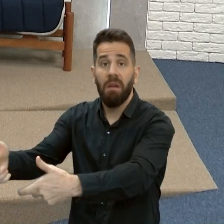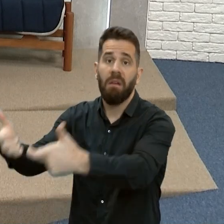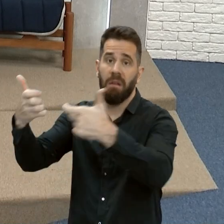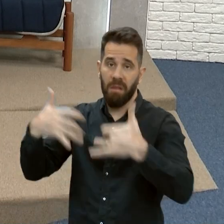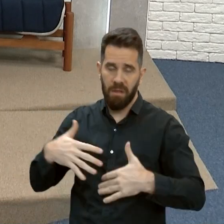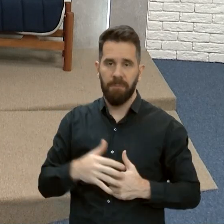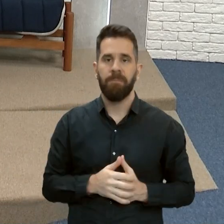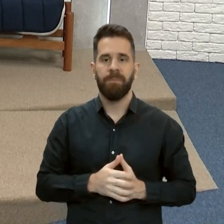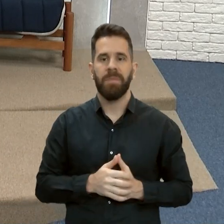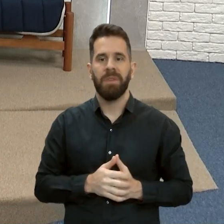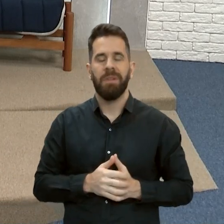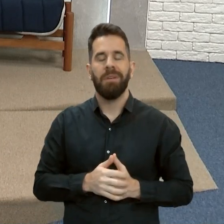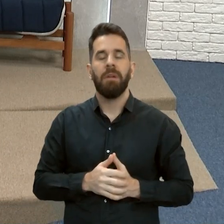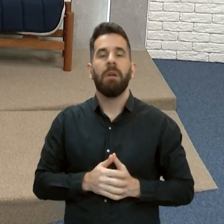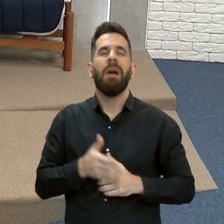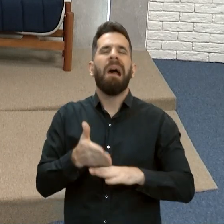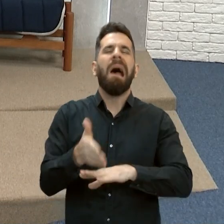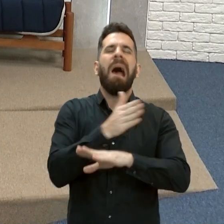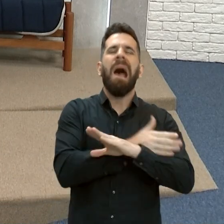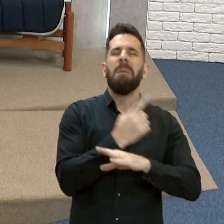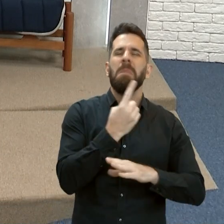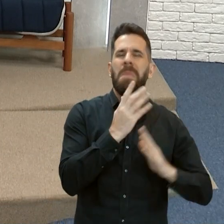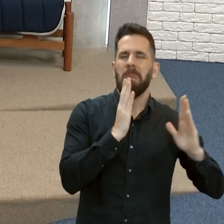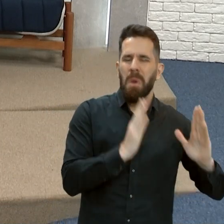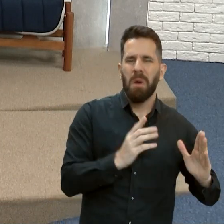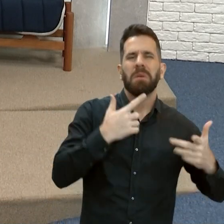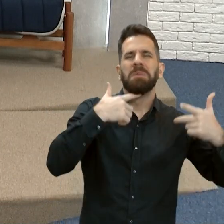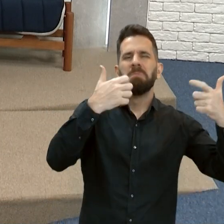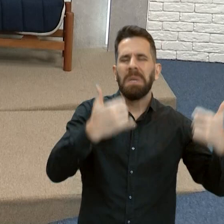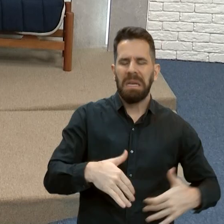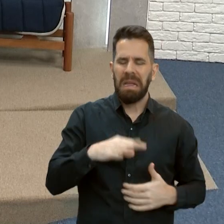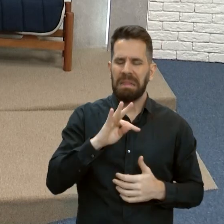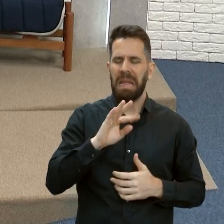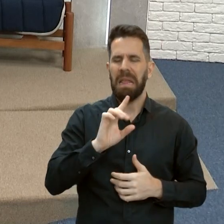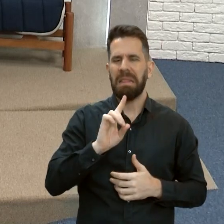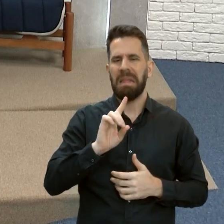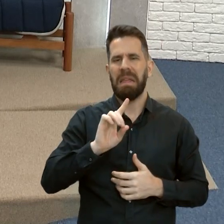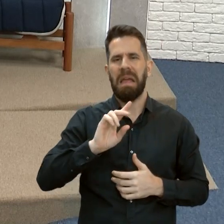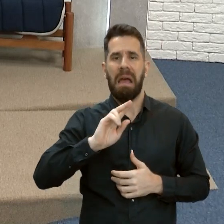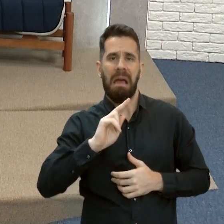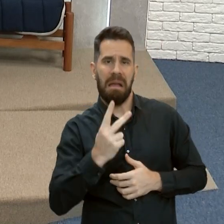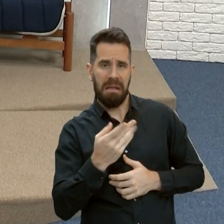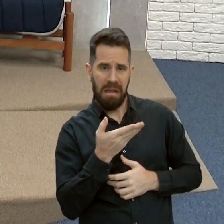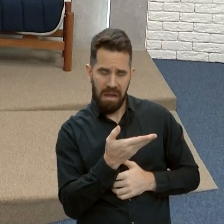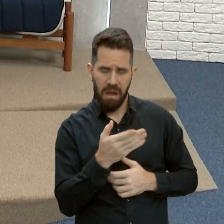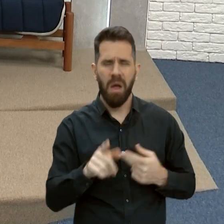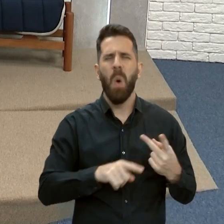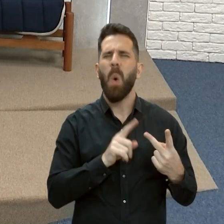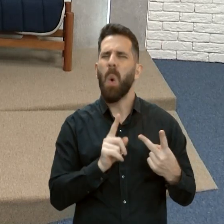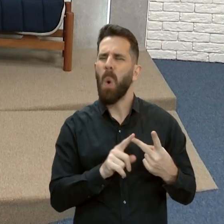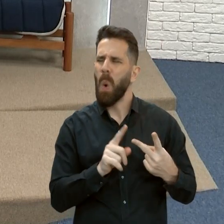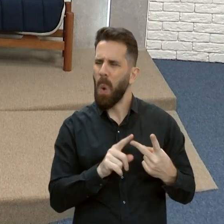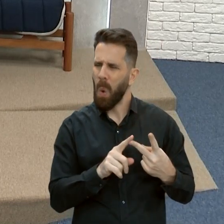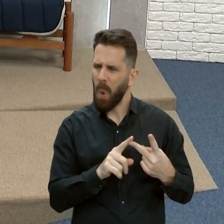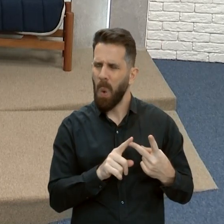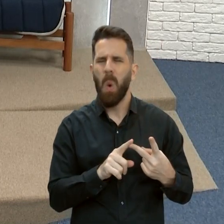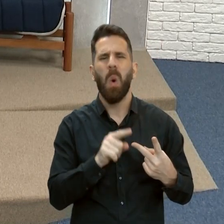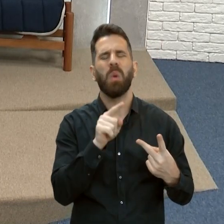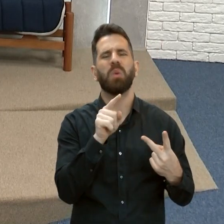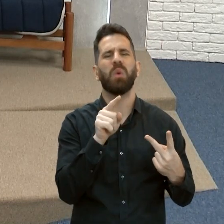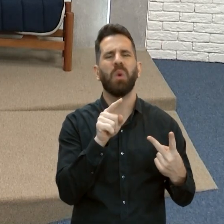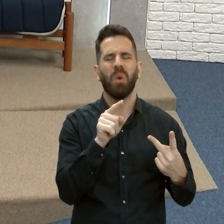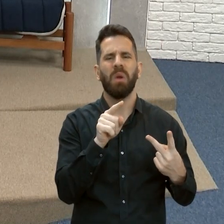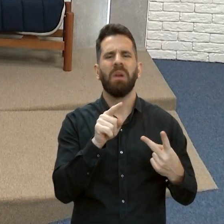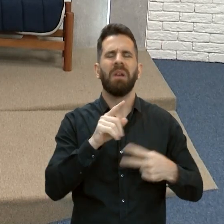que não é considerado uma deficiência, né? E também sobre, a senhora tinha citado outro que era...